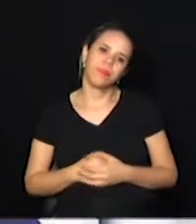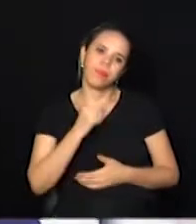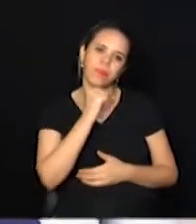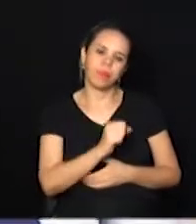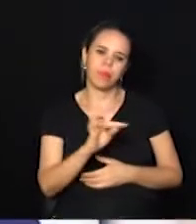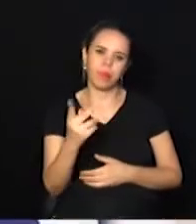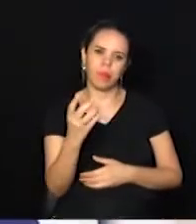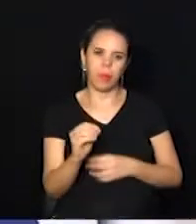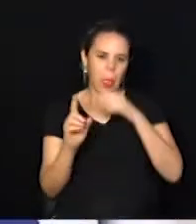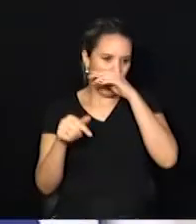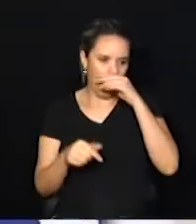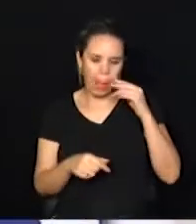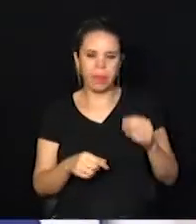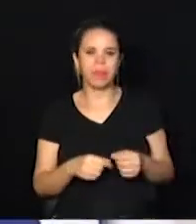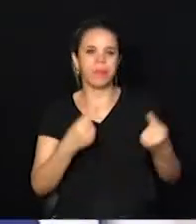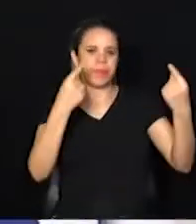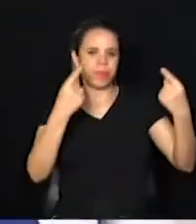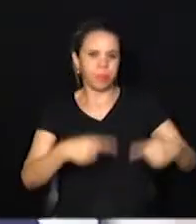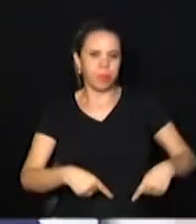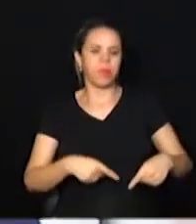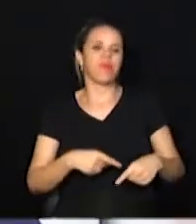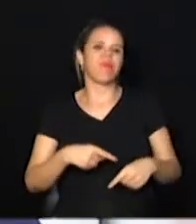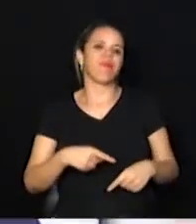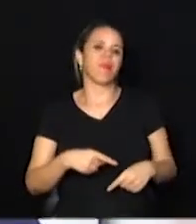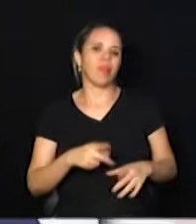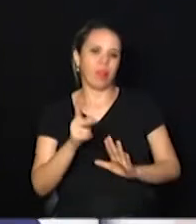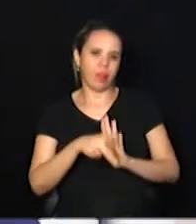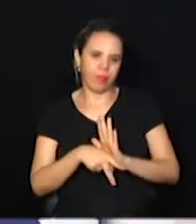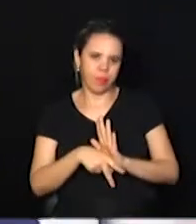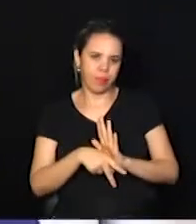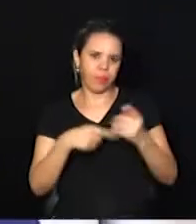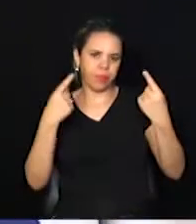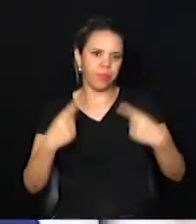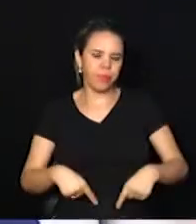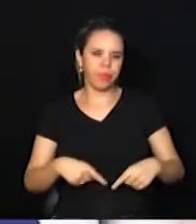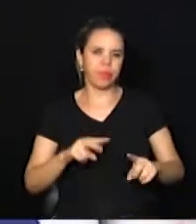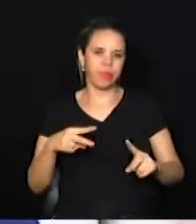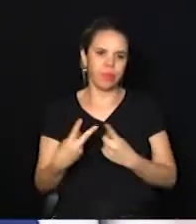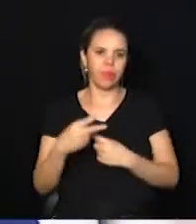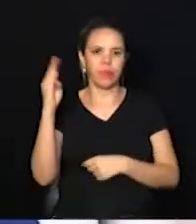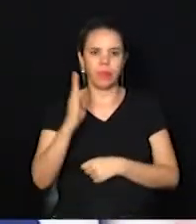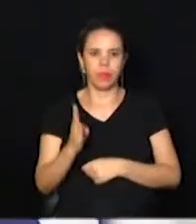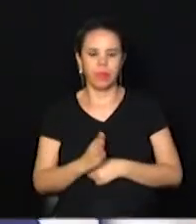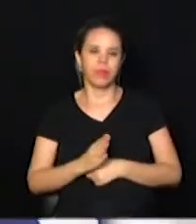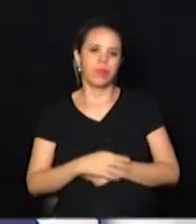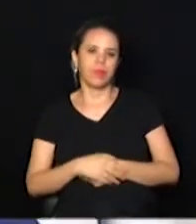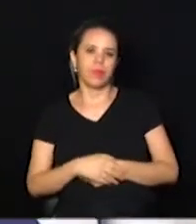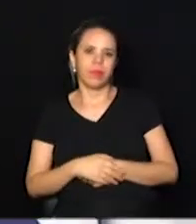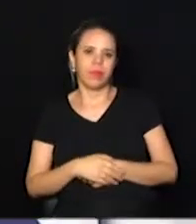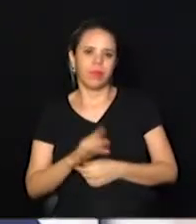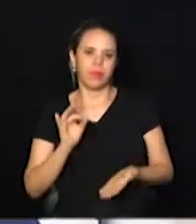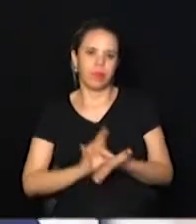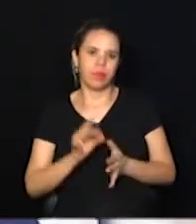do Toninho é um assassinato contra essa obra, contra esse projeto, contra essa perspectiva de um Brasil de fato